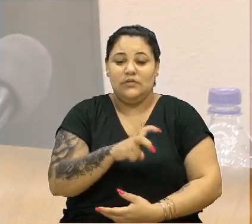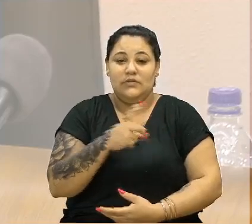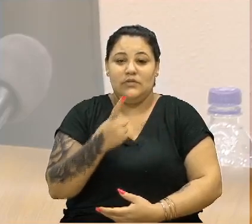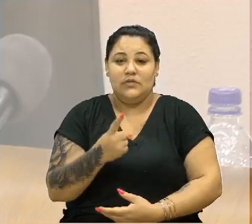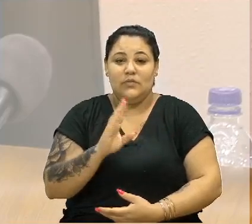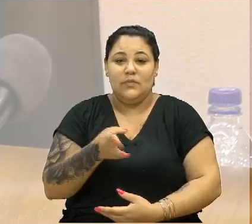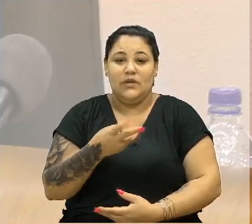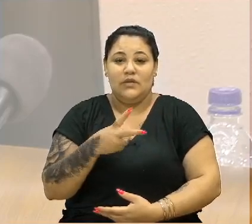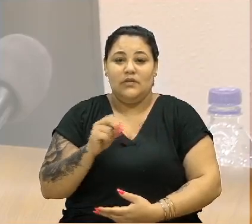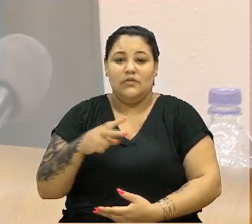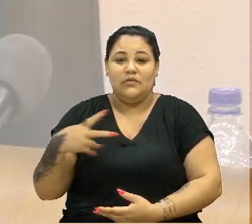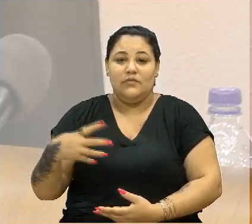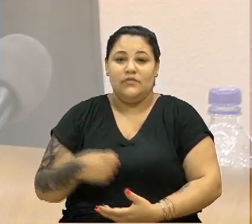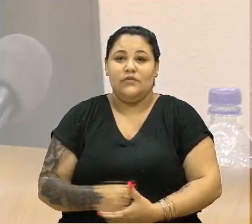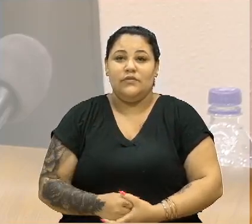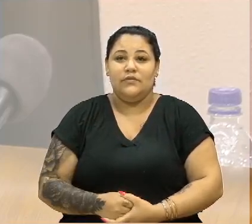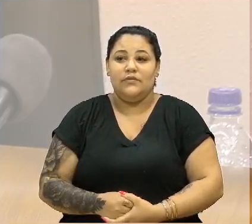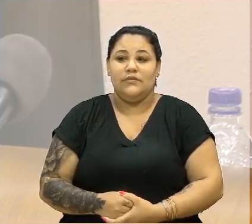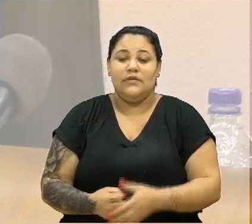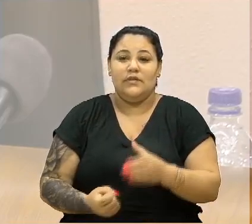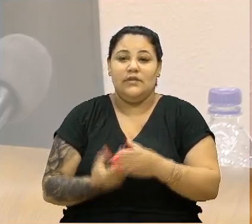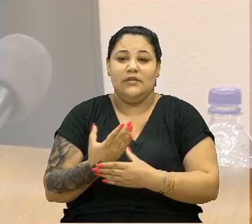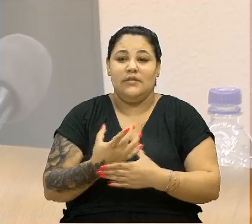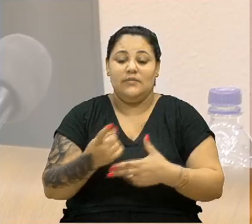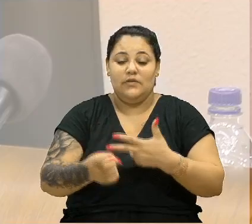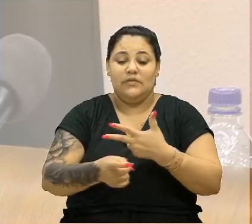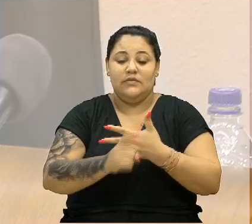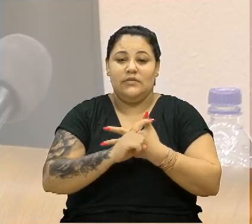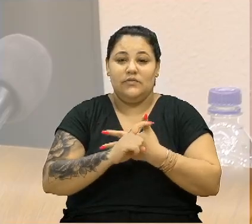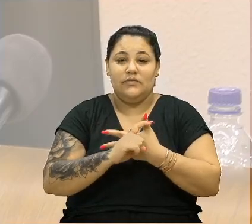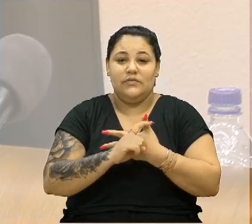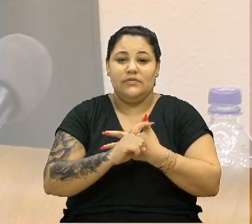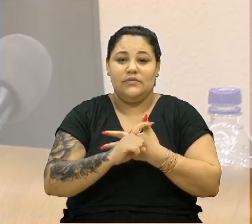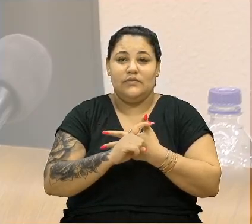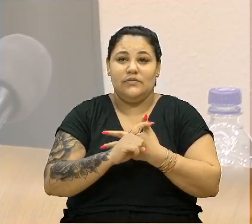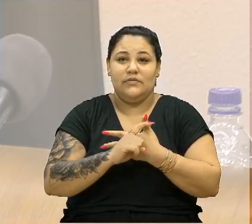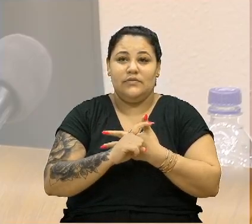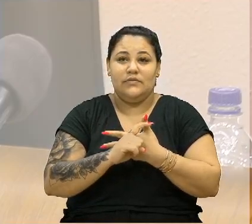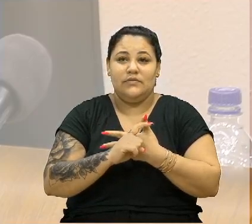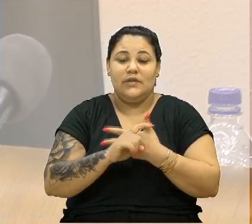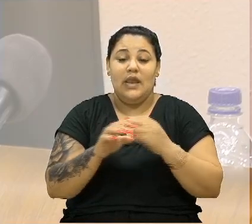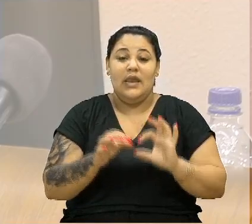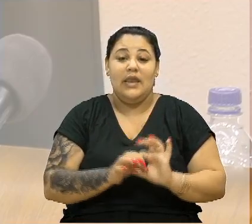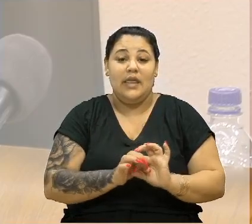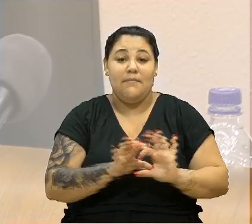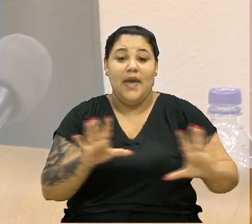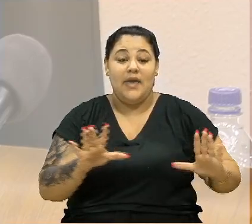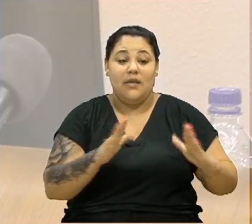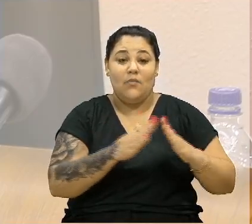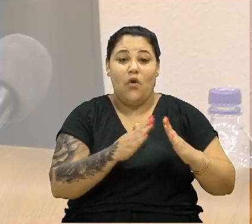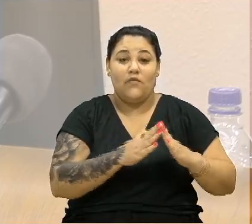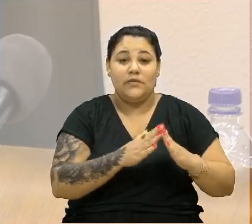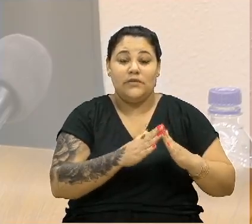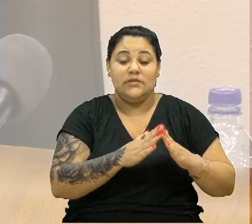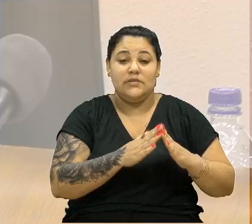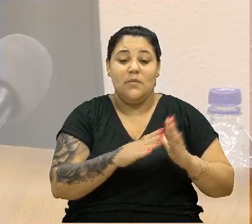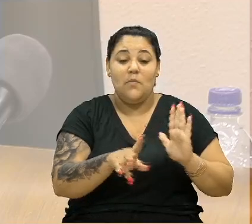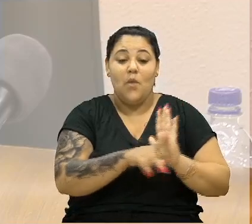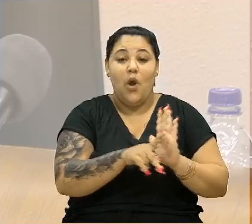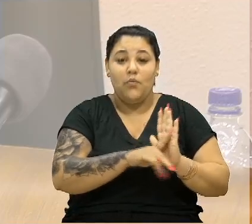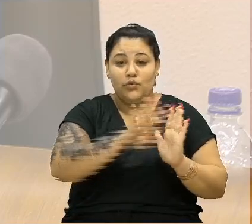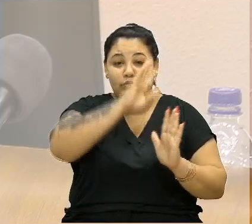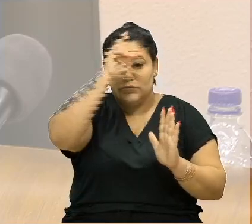251/2024, de autoria do Poder Executivo, que desafeta imóveis de propriedade do município de Caxias do